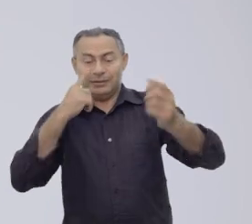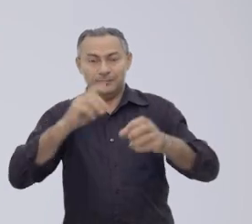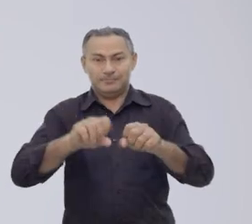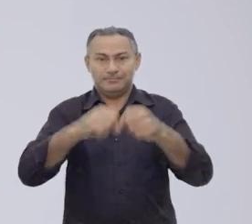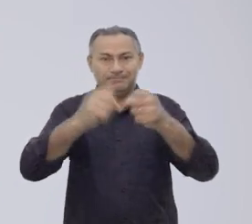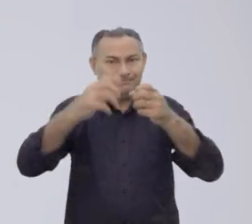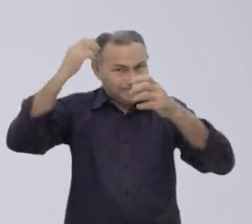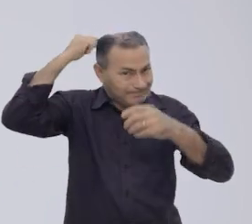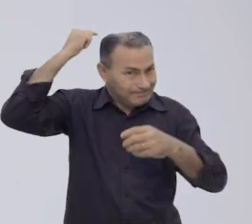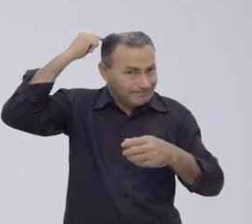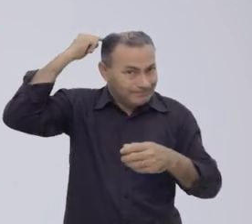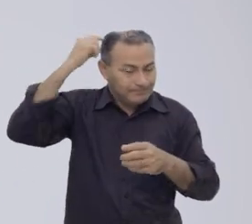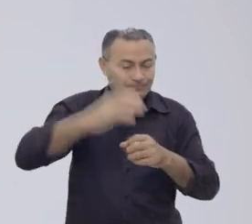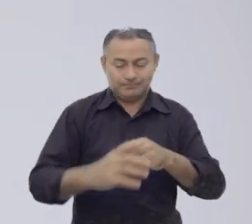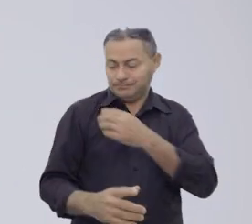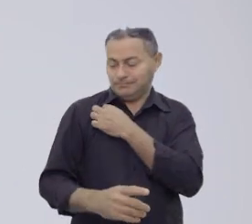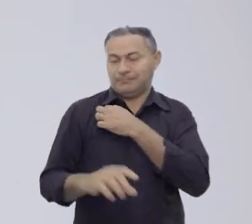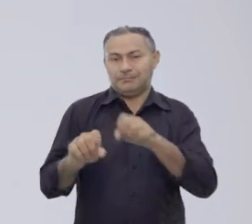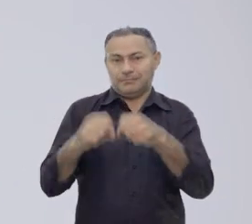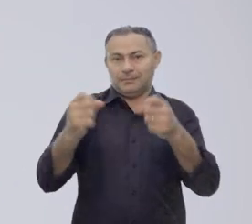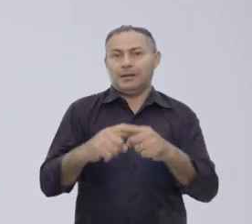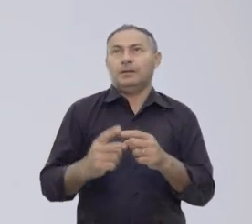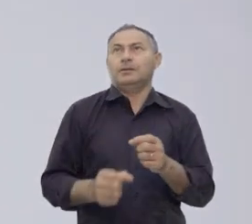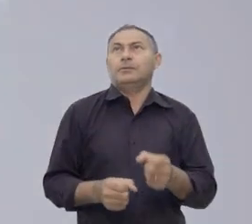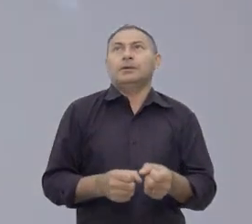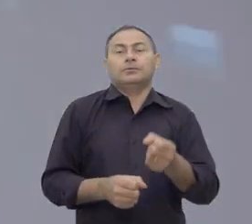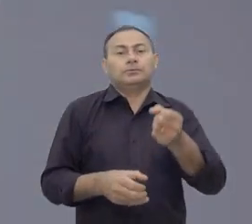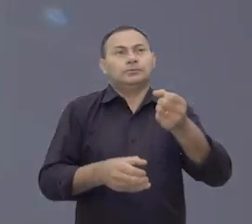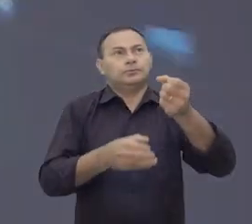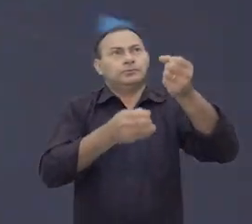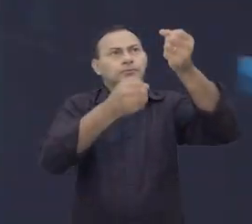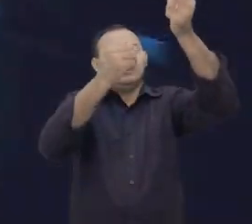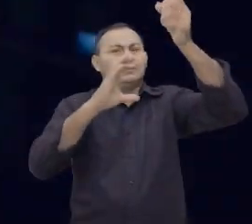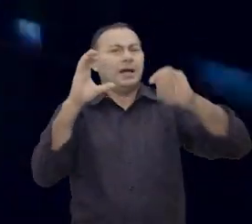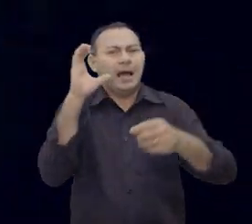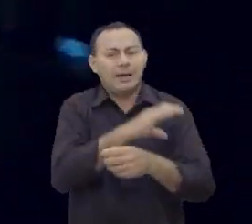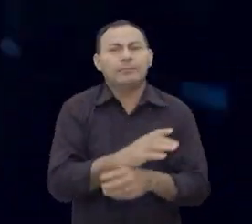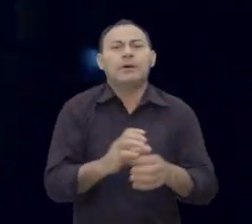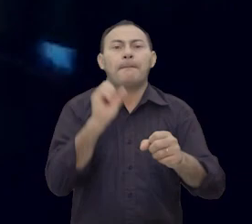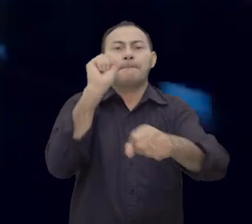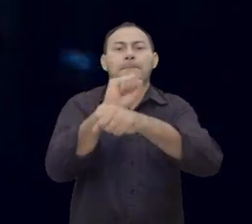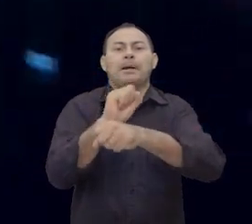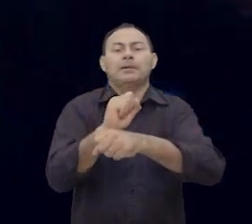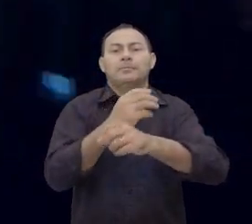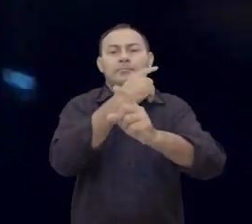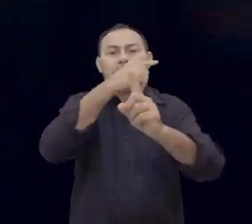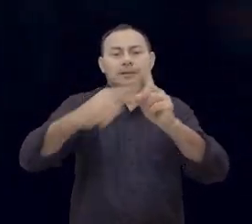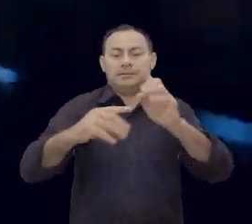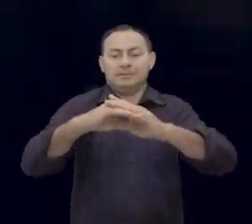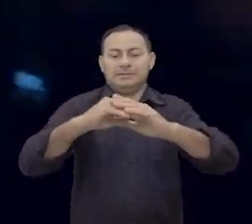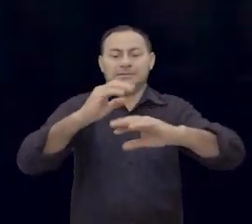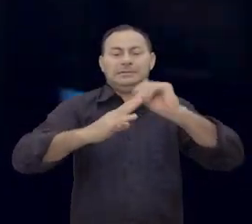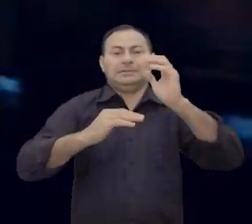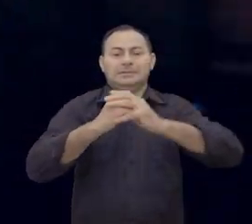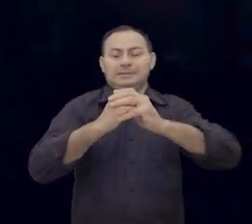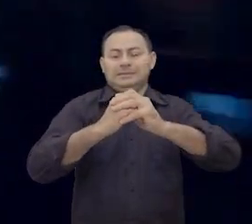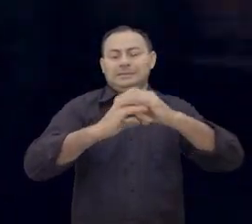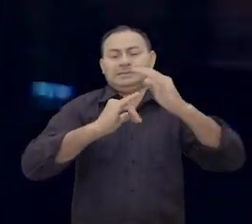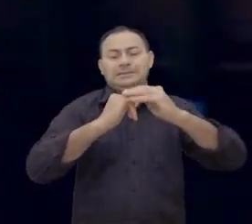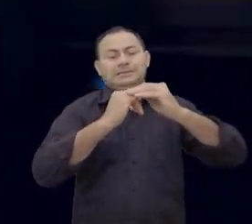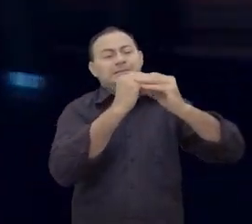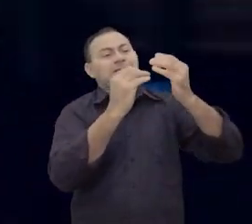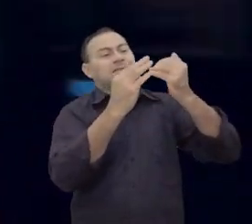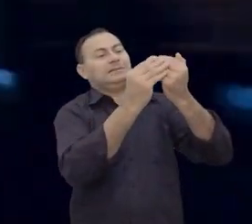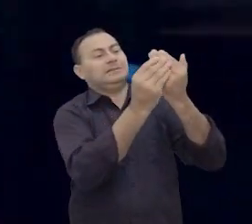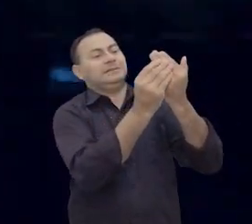as fraturas do crânio e a clavícula, mas a subida continuou ainda e muito rápida e só parou quando metade dos dedos da minha mão